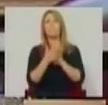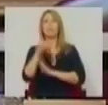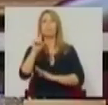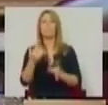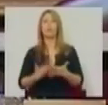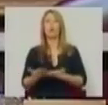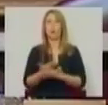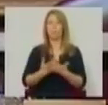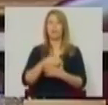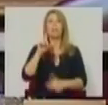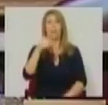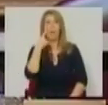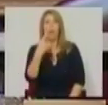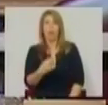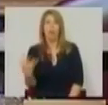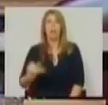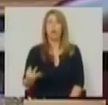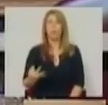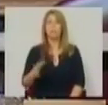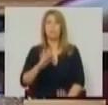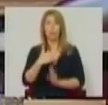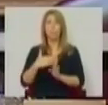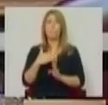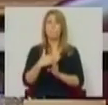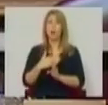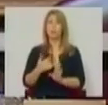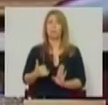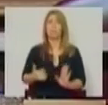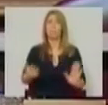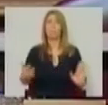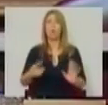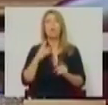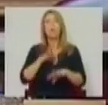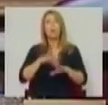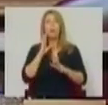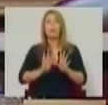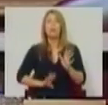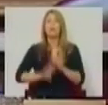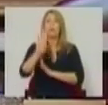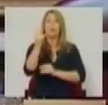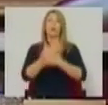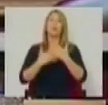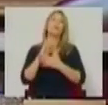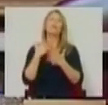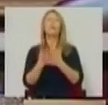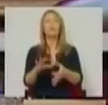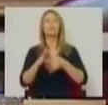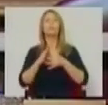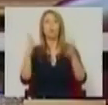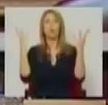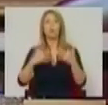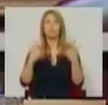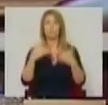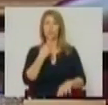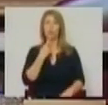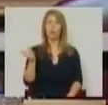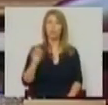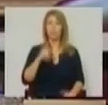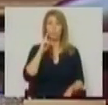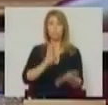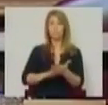E também é reconhecido que, em boa parte, é ao crescimento económico que se deve a consolidação orçamental. Mais uma vez prova que